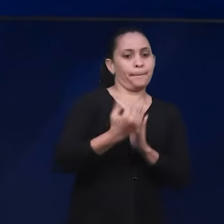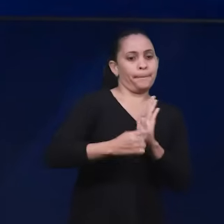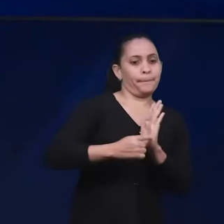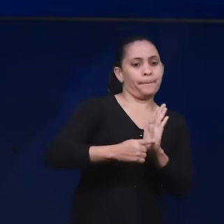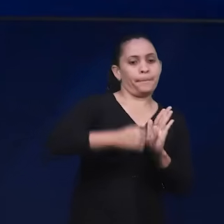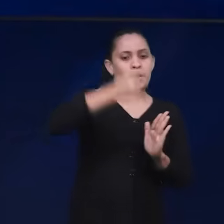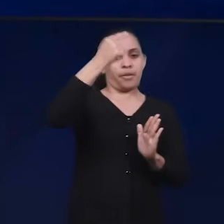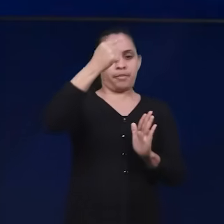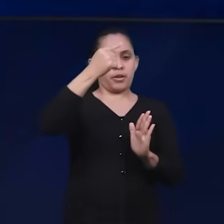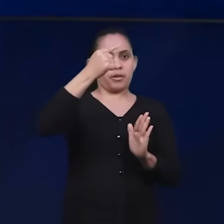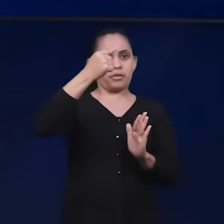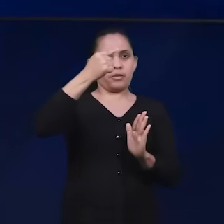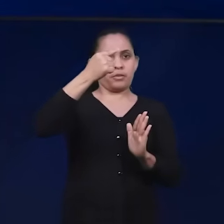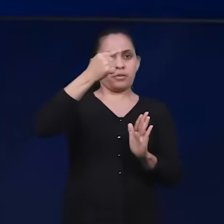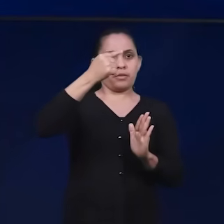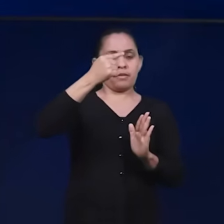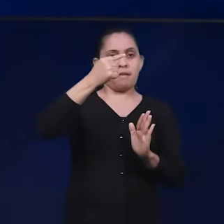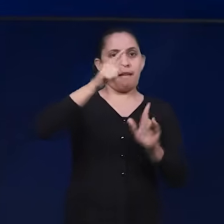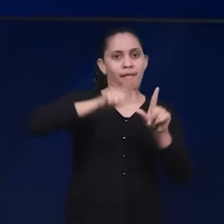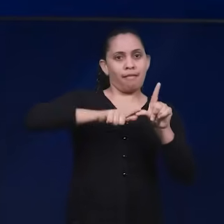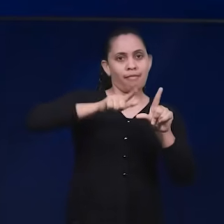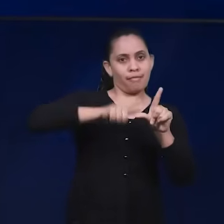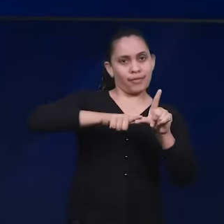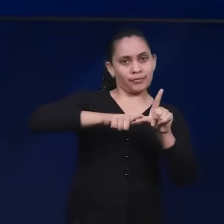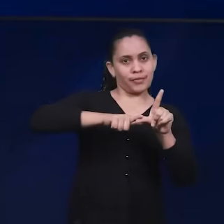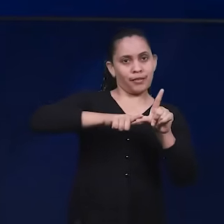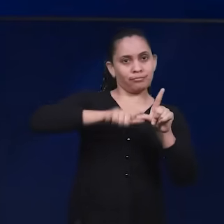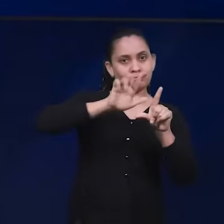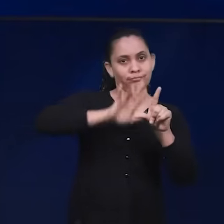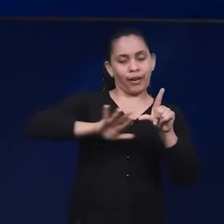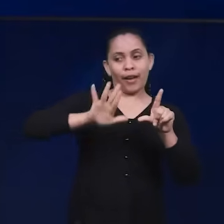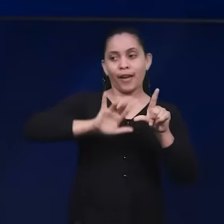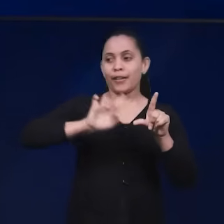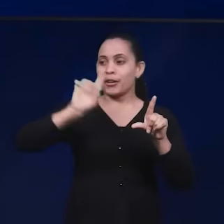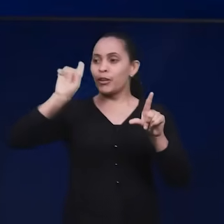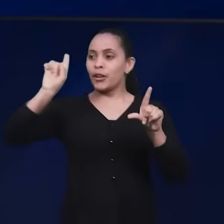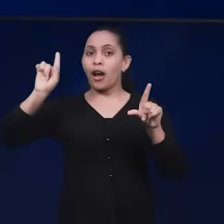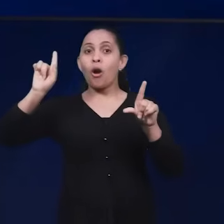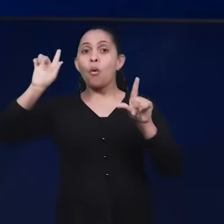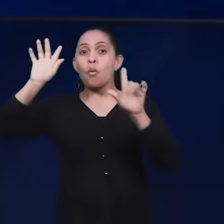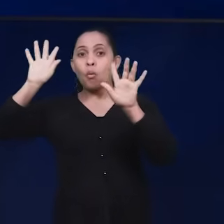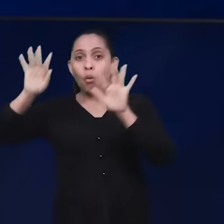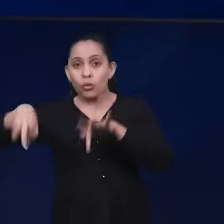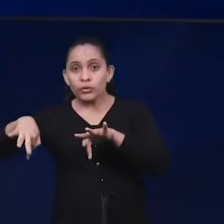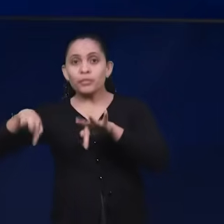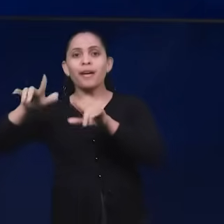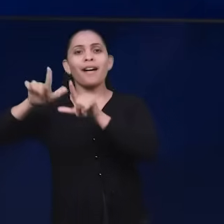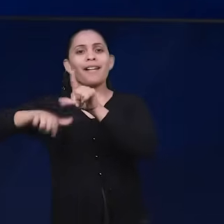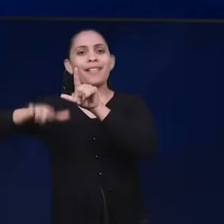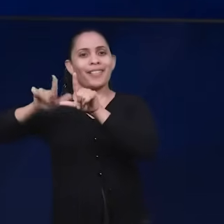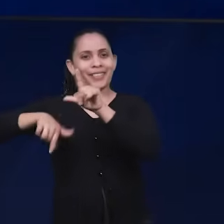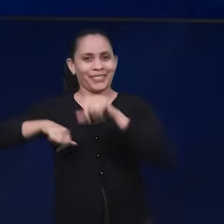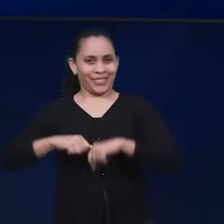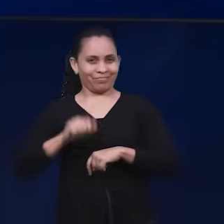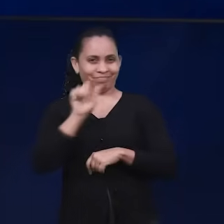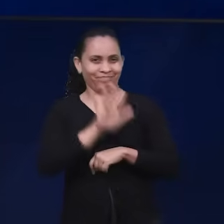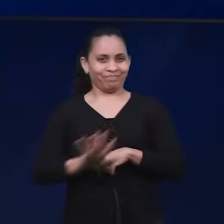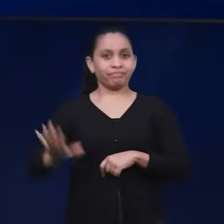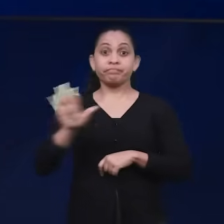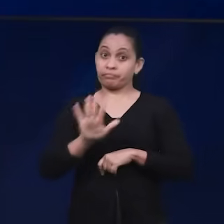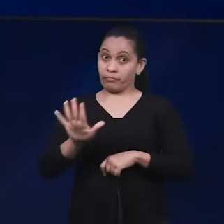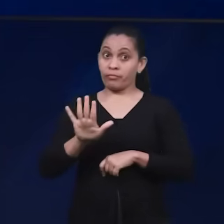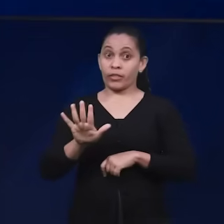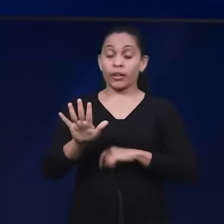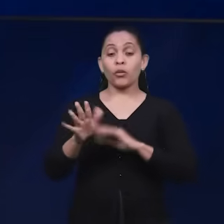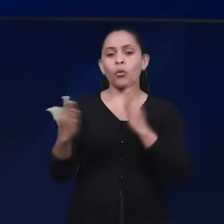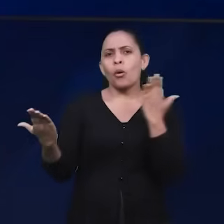é o princípio de todas as coisas. E ele é a consumação de todas as coisas. Ele é a obra